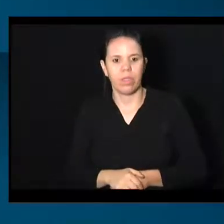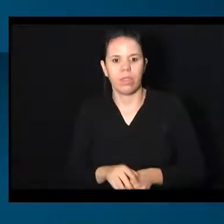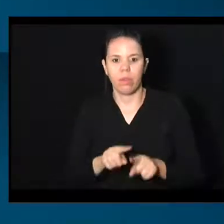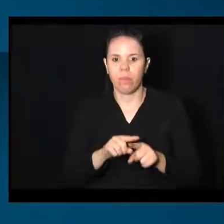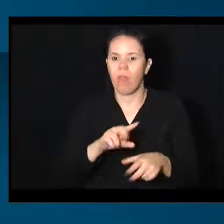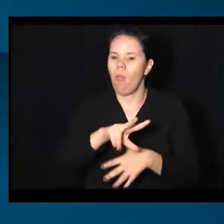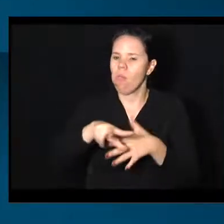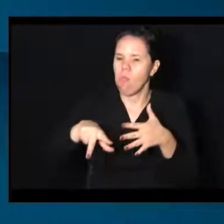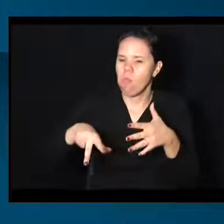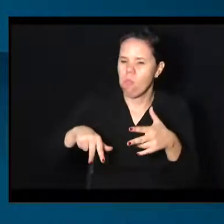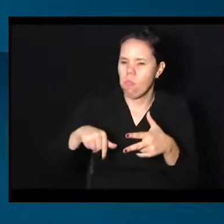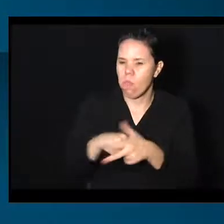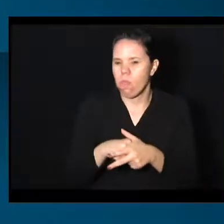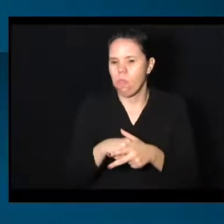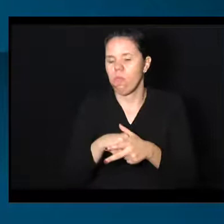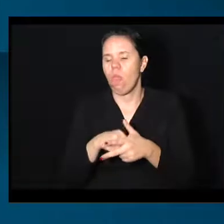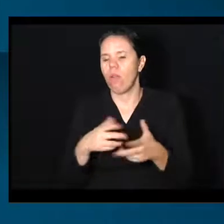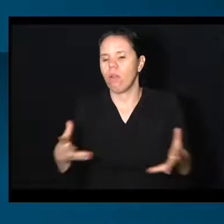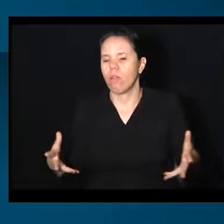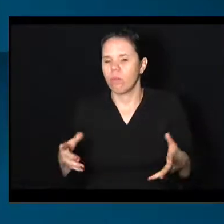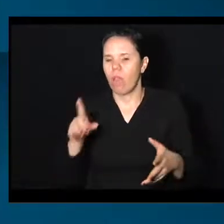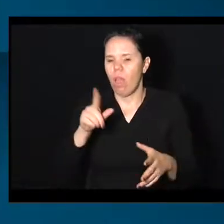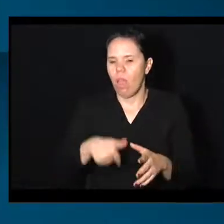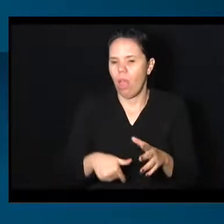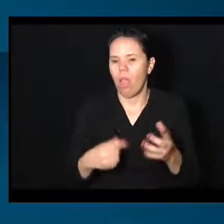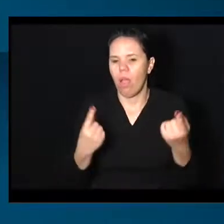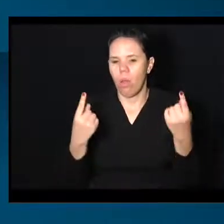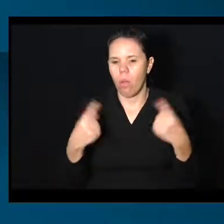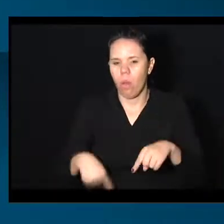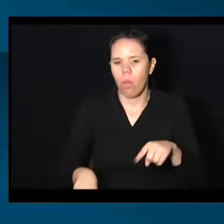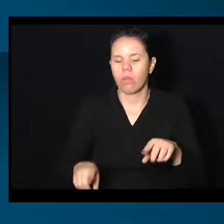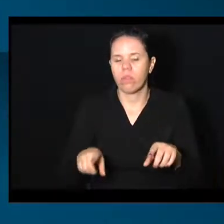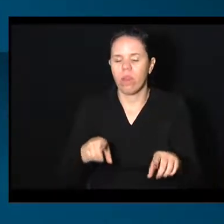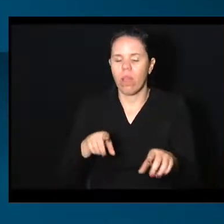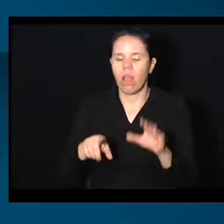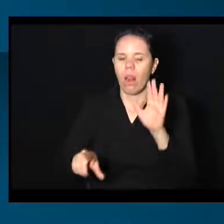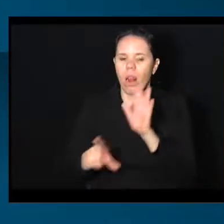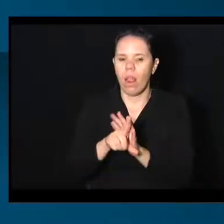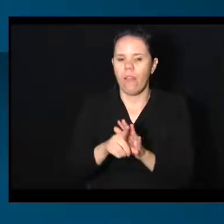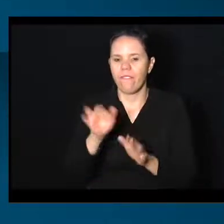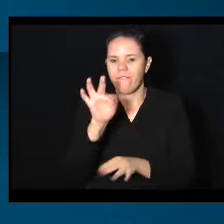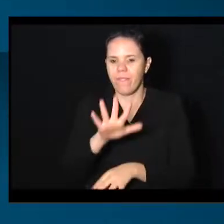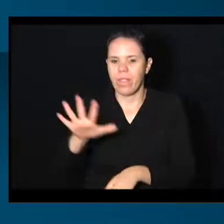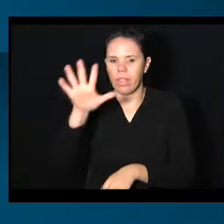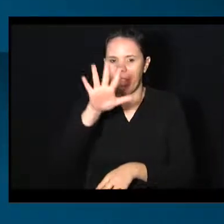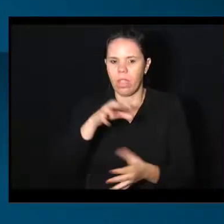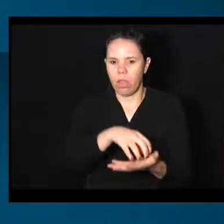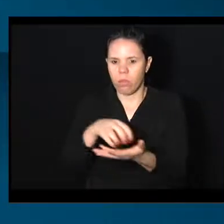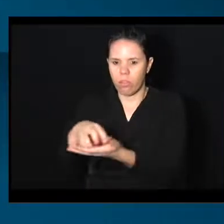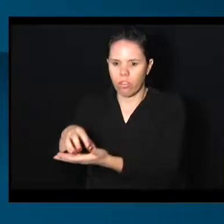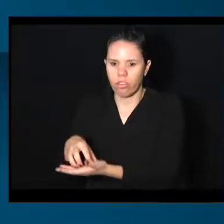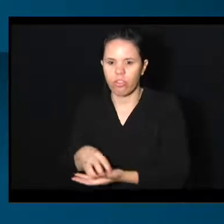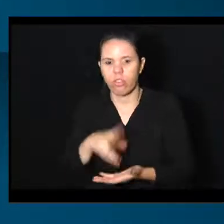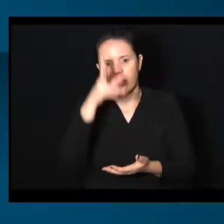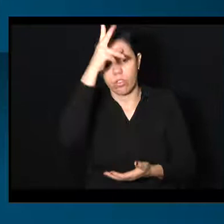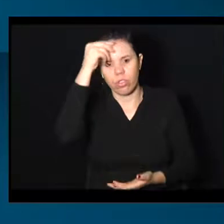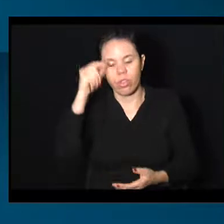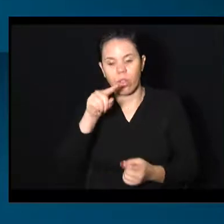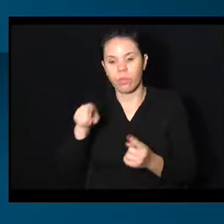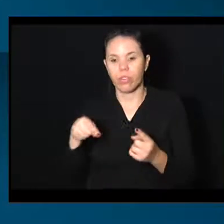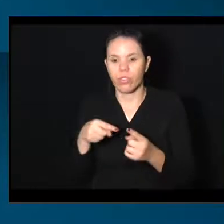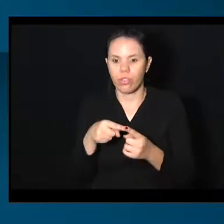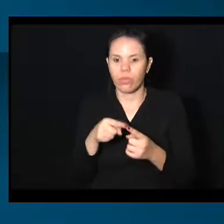constitui crime previsto em lei federal, incentivando a denúncia de tal ato aos órgãos públicos. O objetivo é